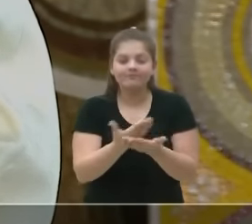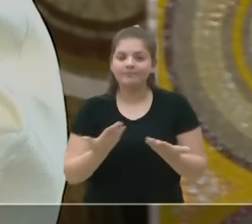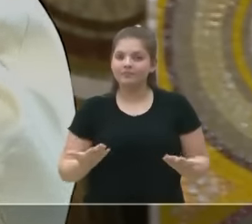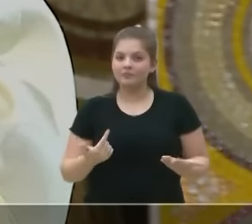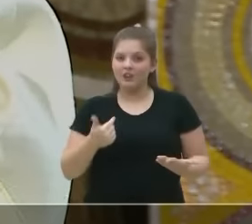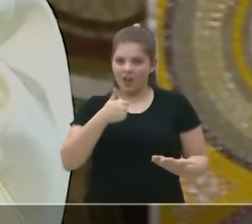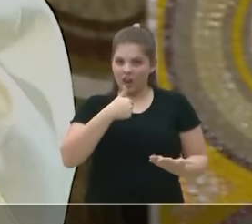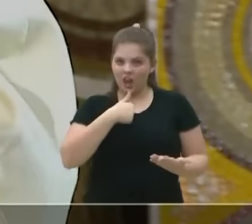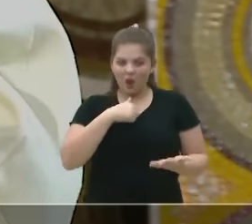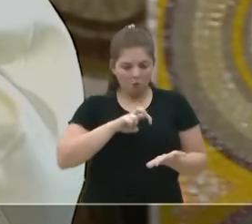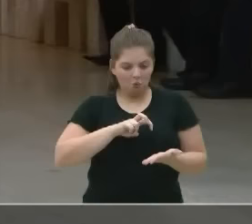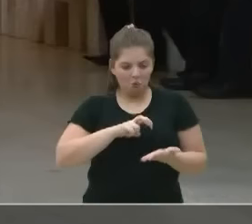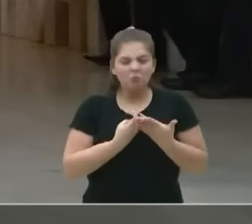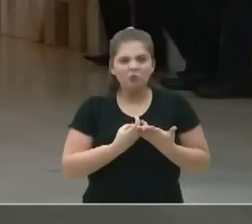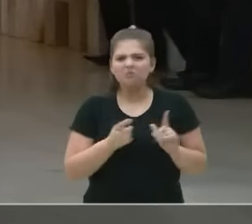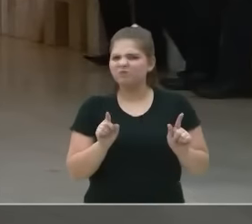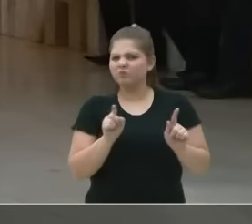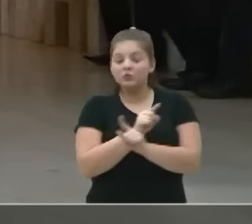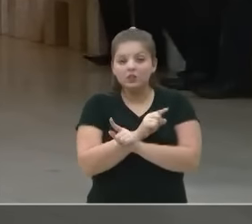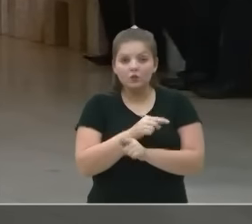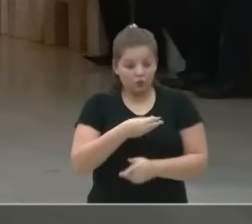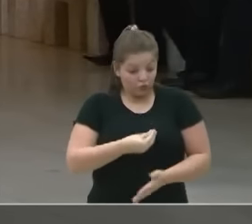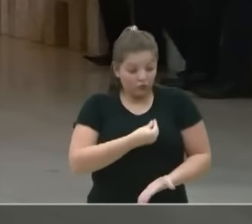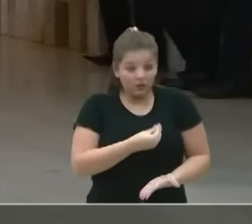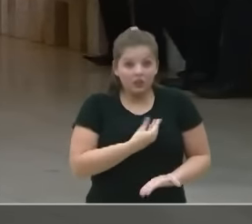eu não estou morto, eu vivo.